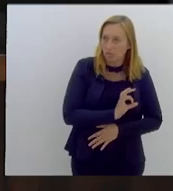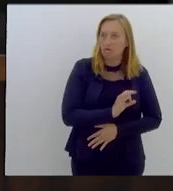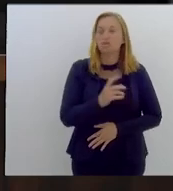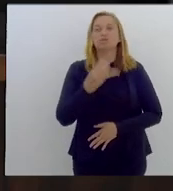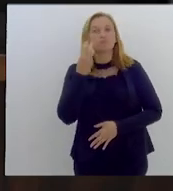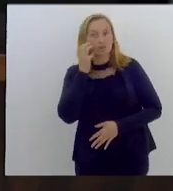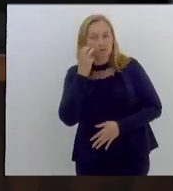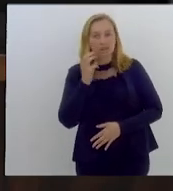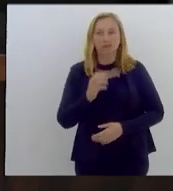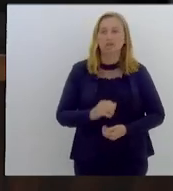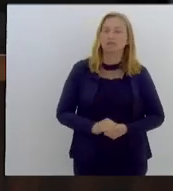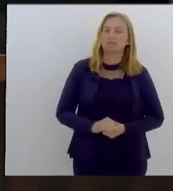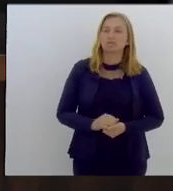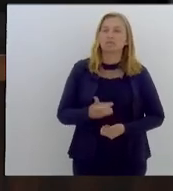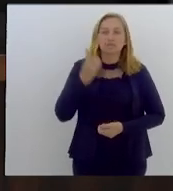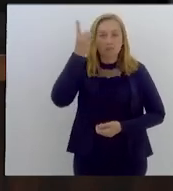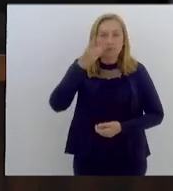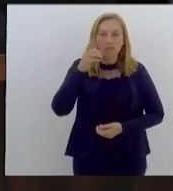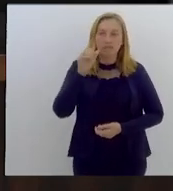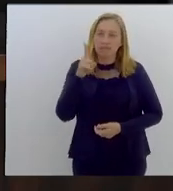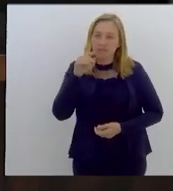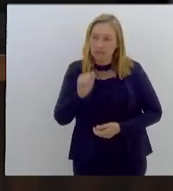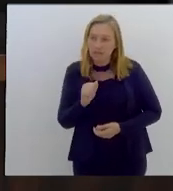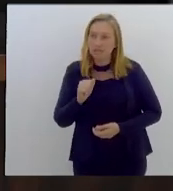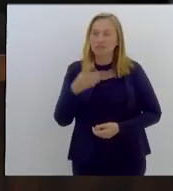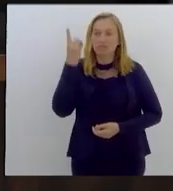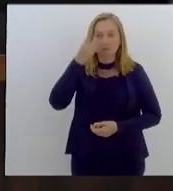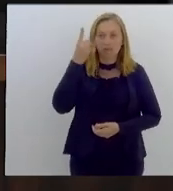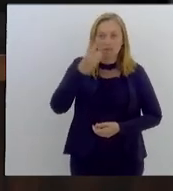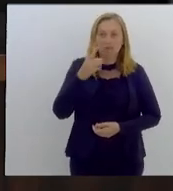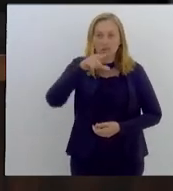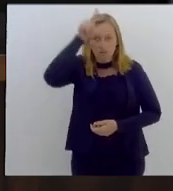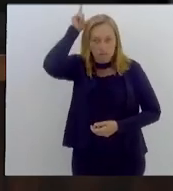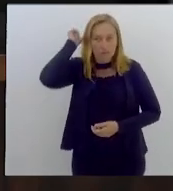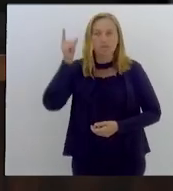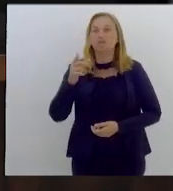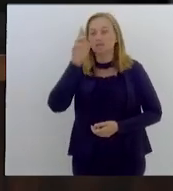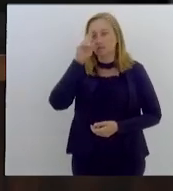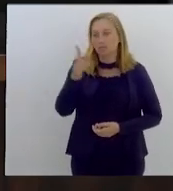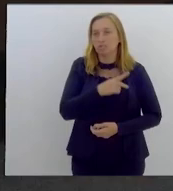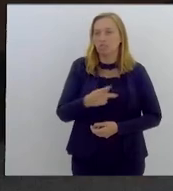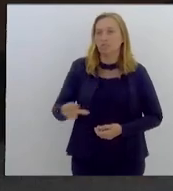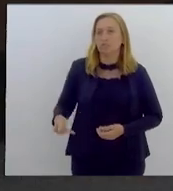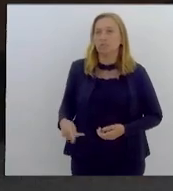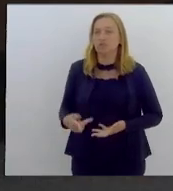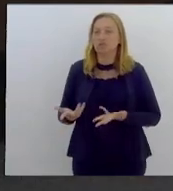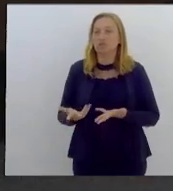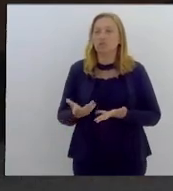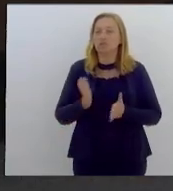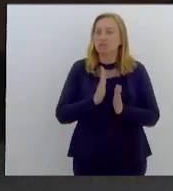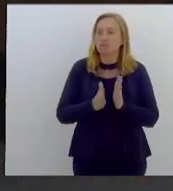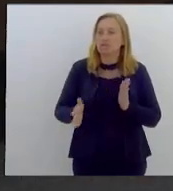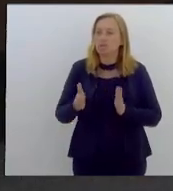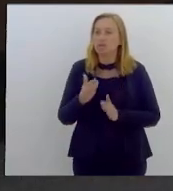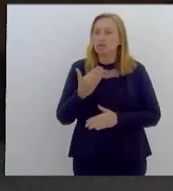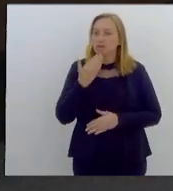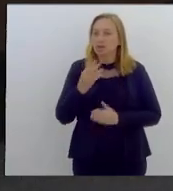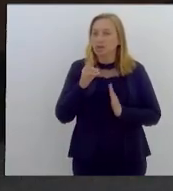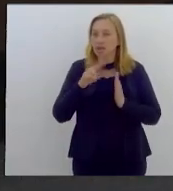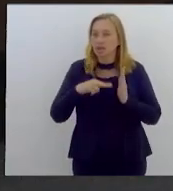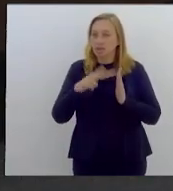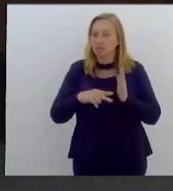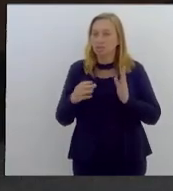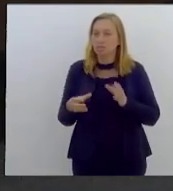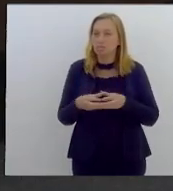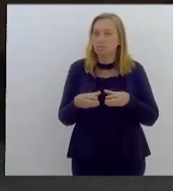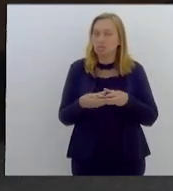Valdec Carneiro, deputada Adriana e deputado Luiz Paulo. Senhor presidente, PSB também. Uma questão bancada. De ordem, Vossa Excelência permite só a leitura pela Comissão de